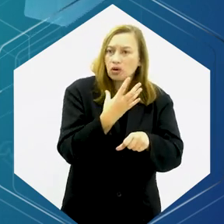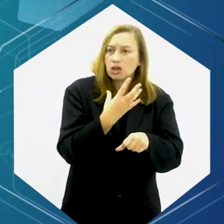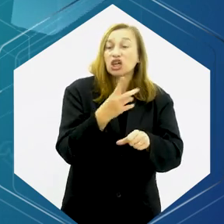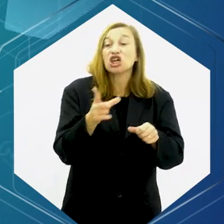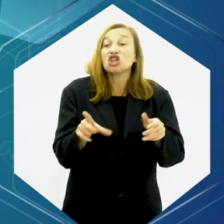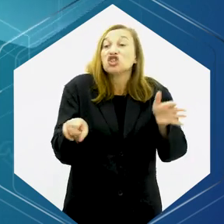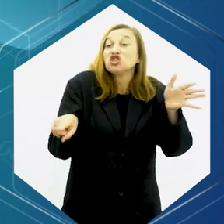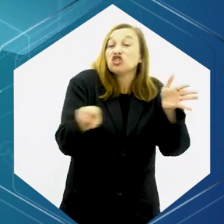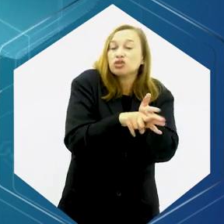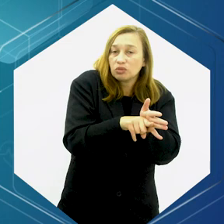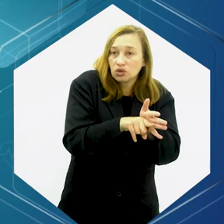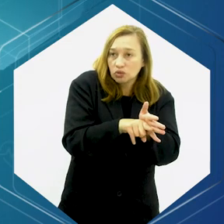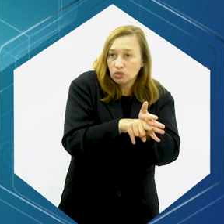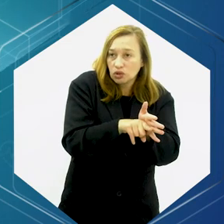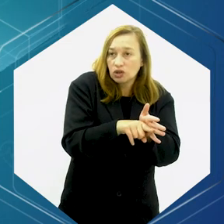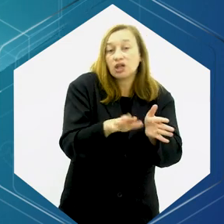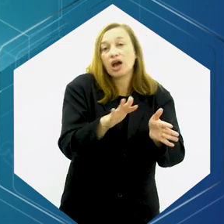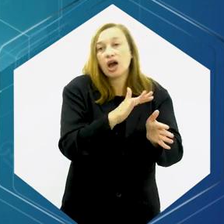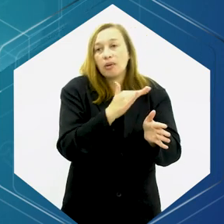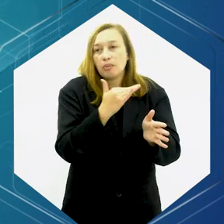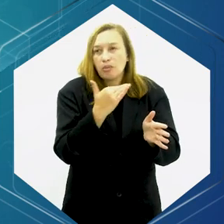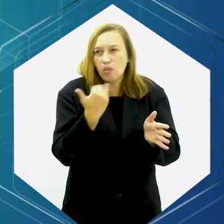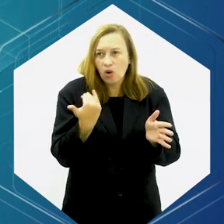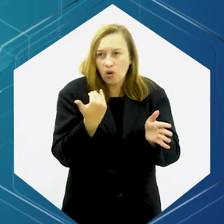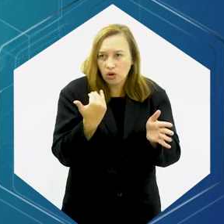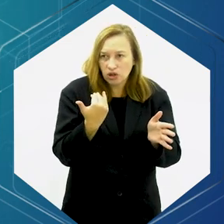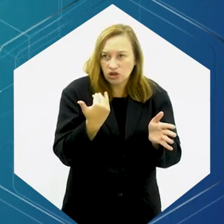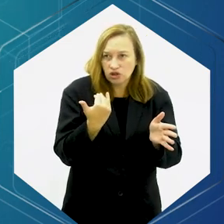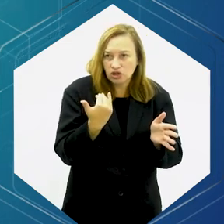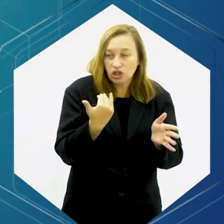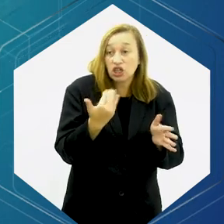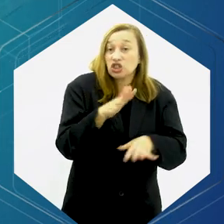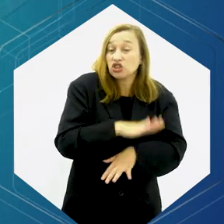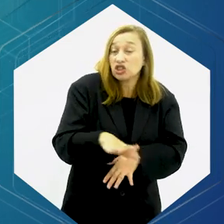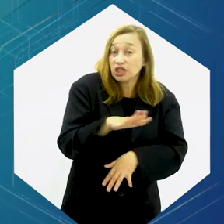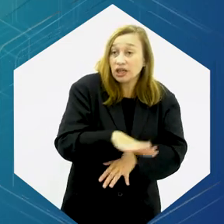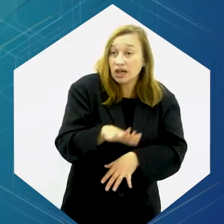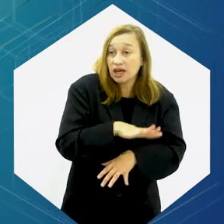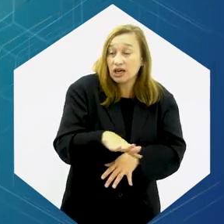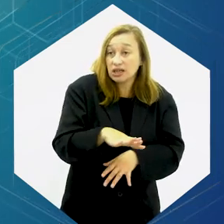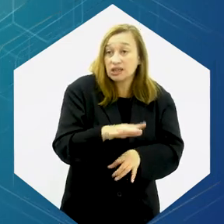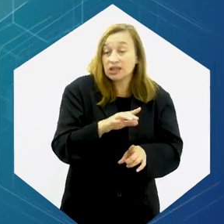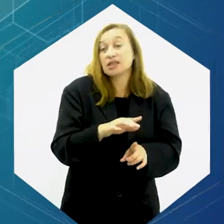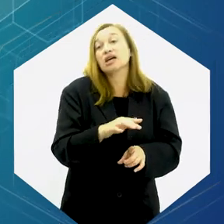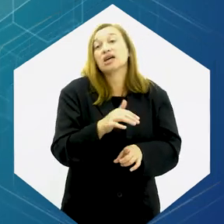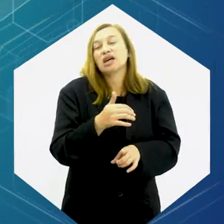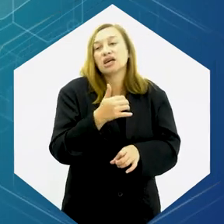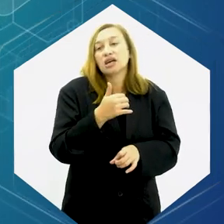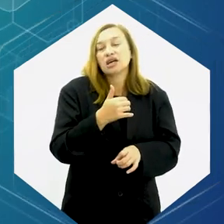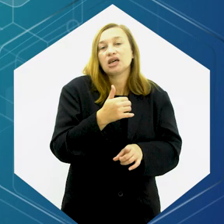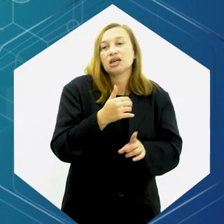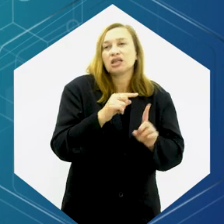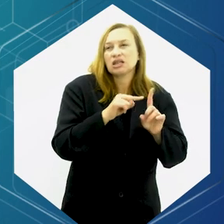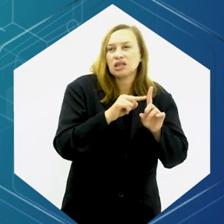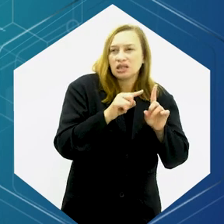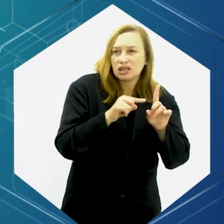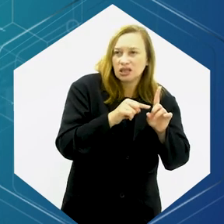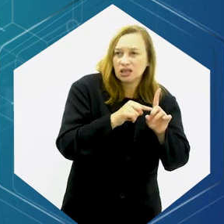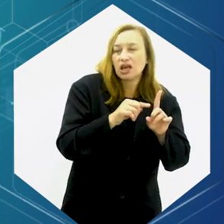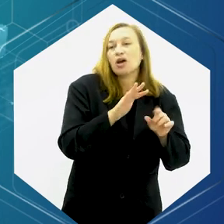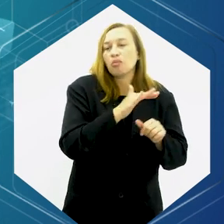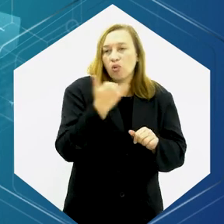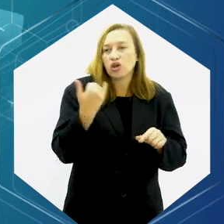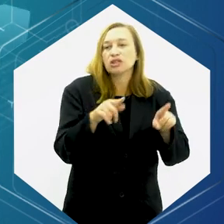Eh ele ele diminuiu as taxas de mortalidade materna as taxas de mortalidade infantil Mas ele também vem